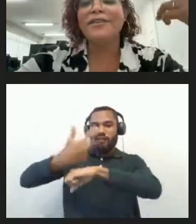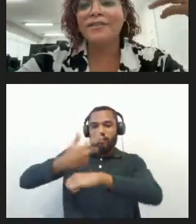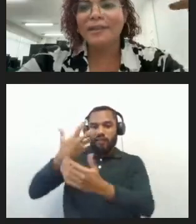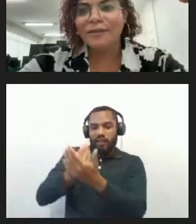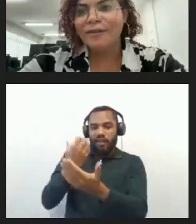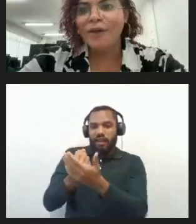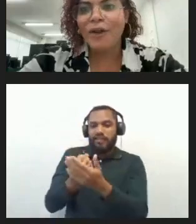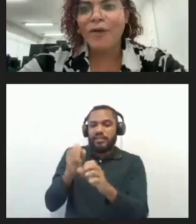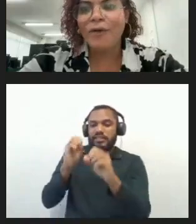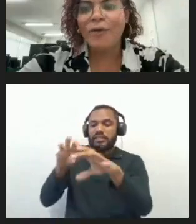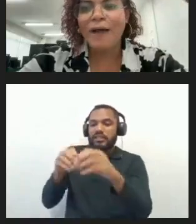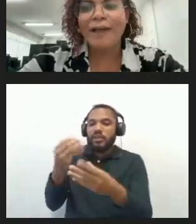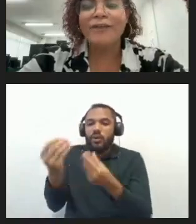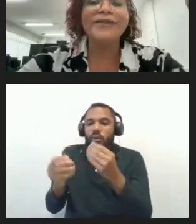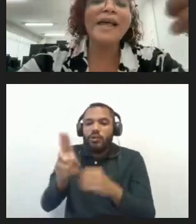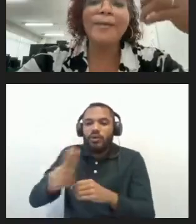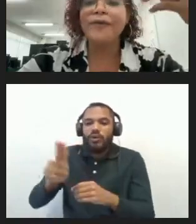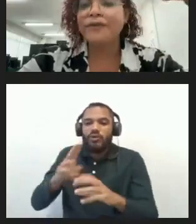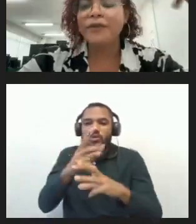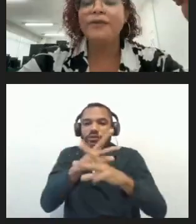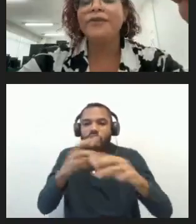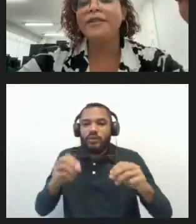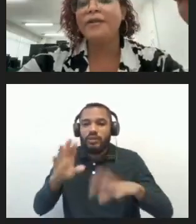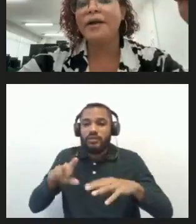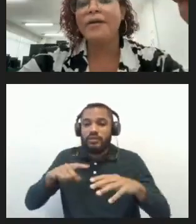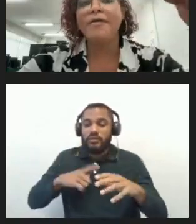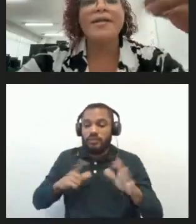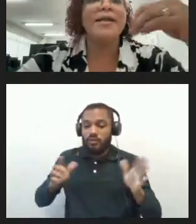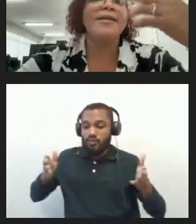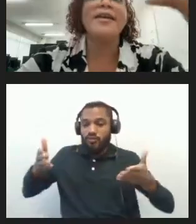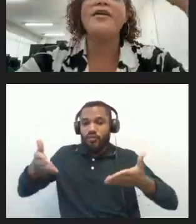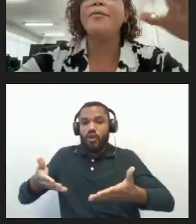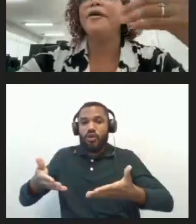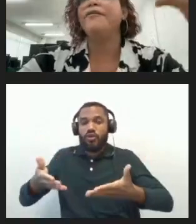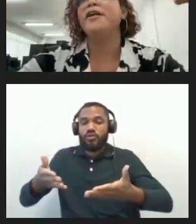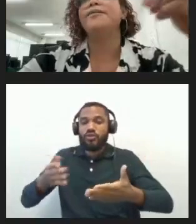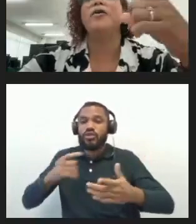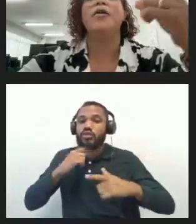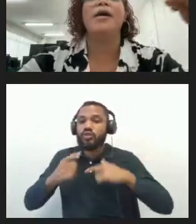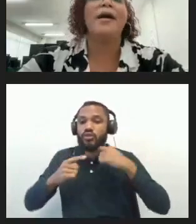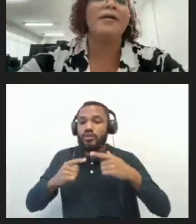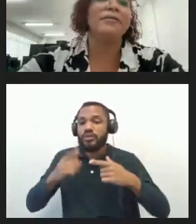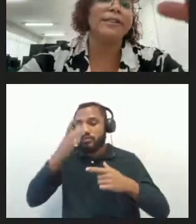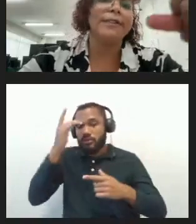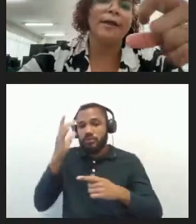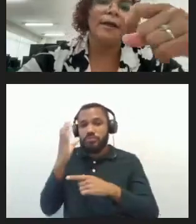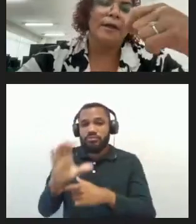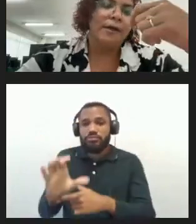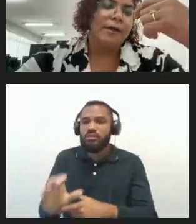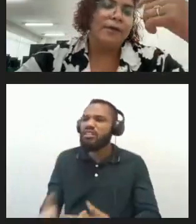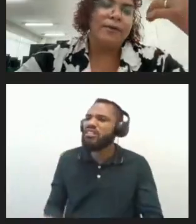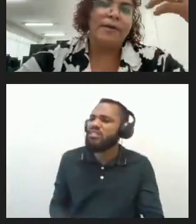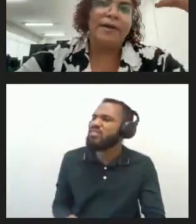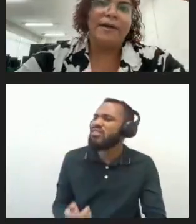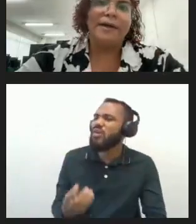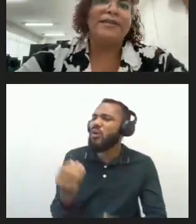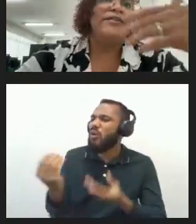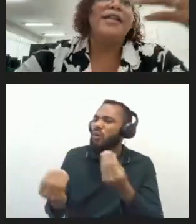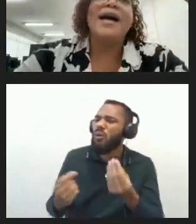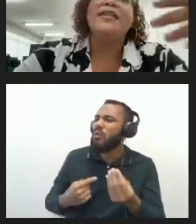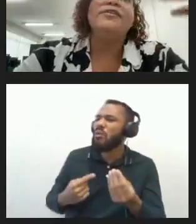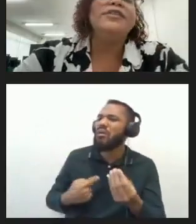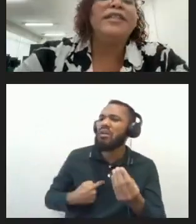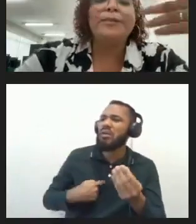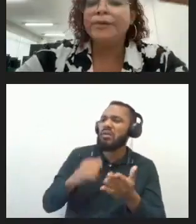de dúvidas que os alunos colocam as dúvidas. Professora, eu não entendi como é que eu faço para colocar